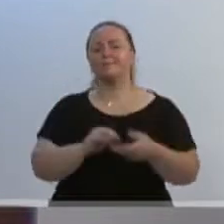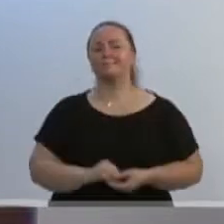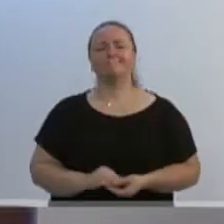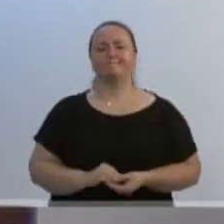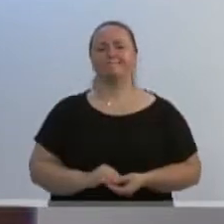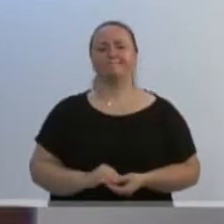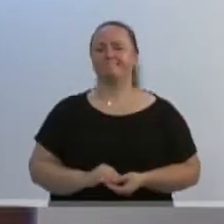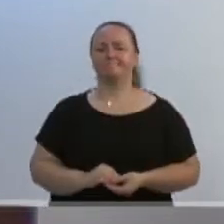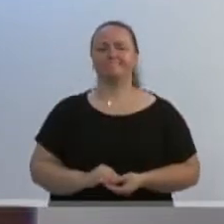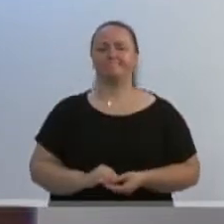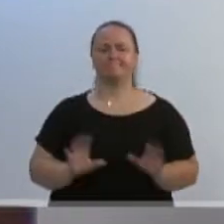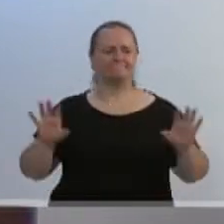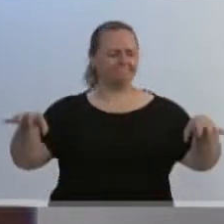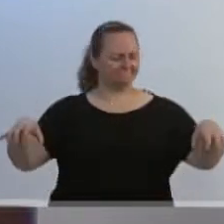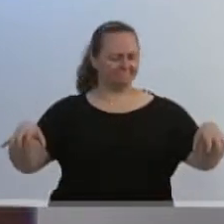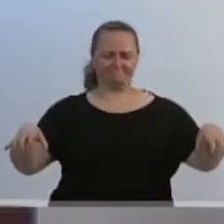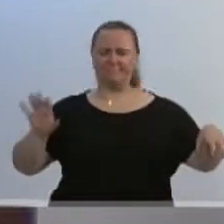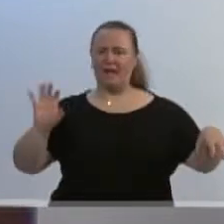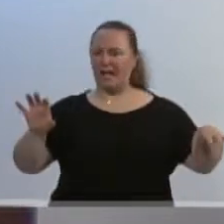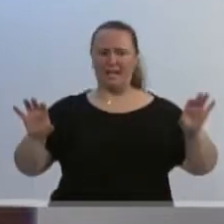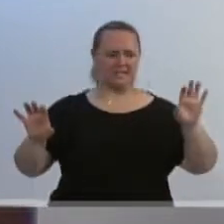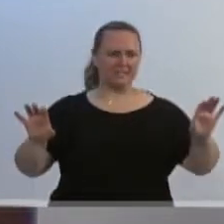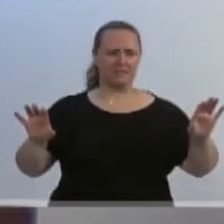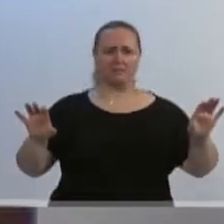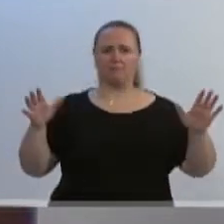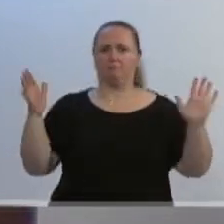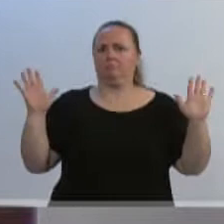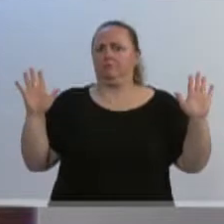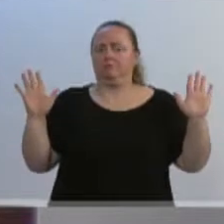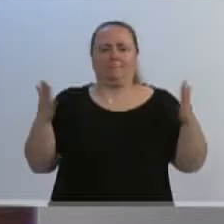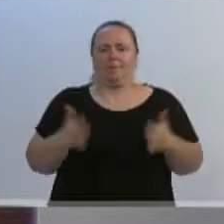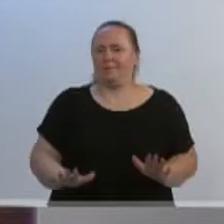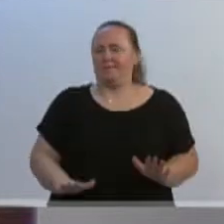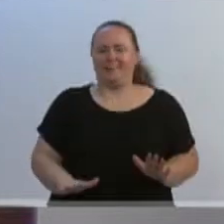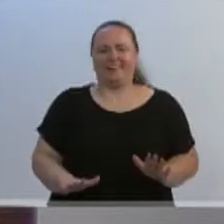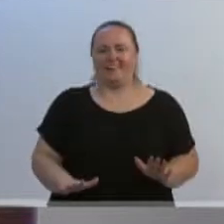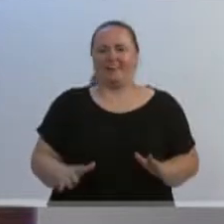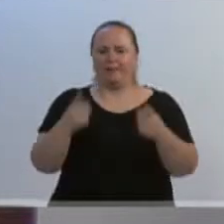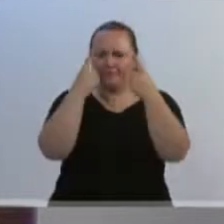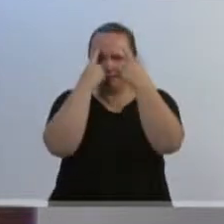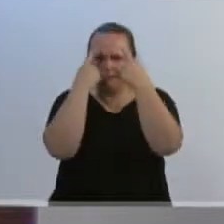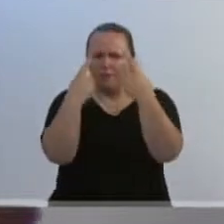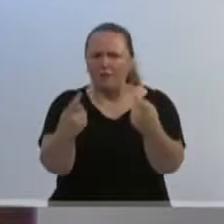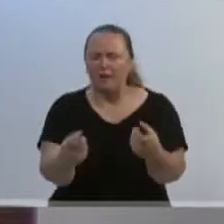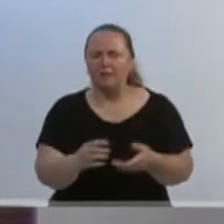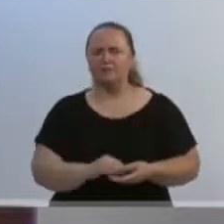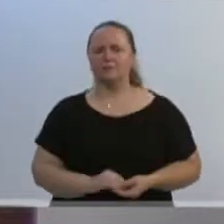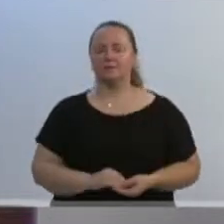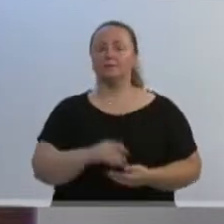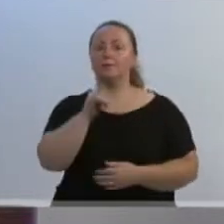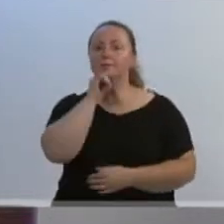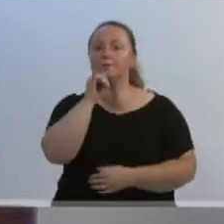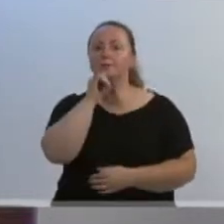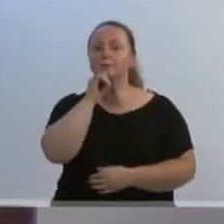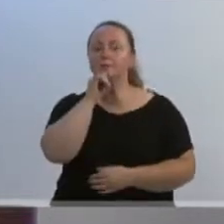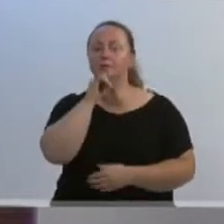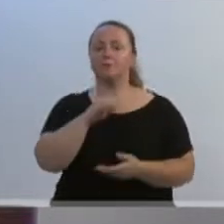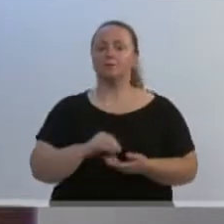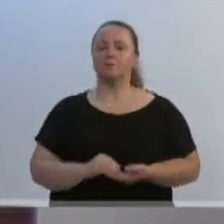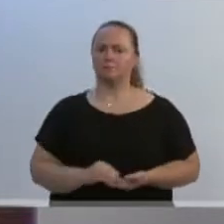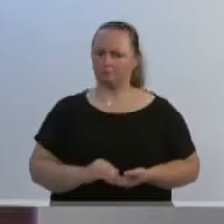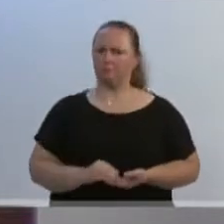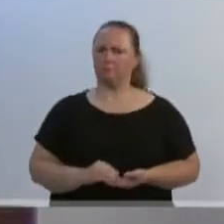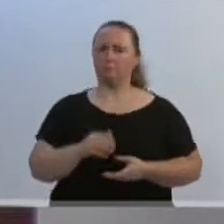a sociedade que nós queremos e que ninguém quer. A violência. Eu, por exemplo, cheguei aqui hoje, eu